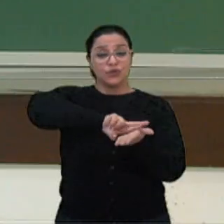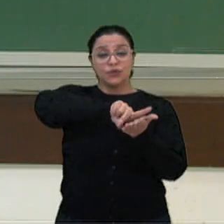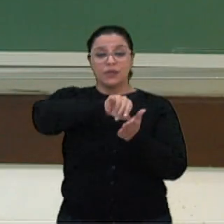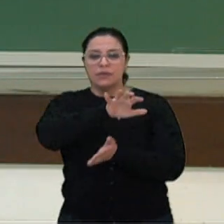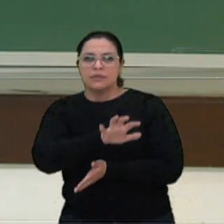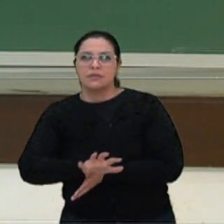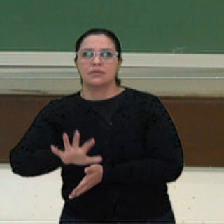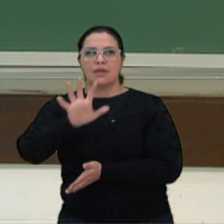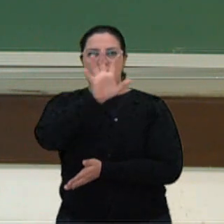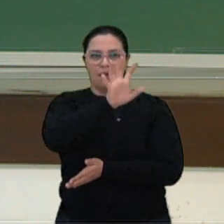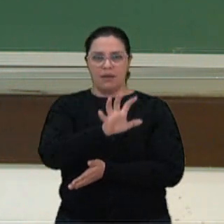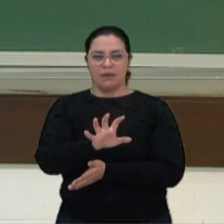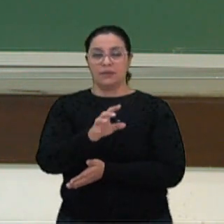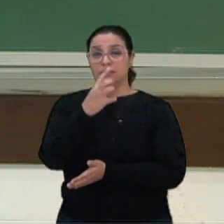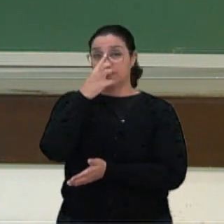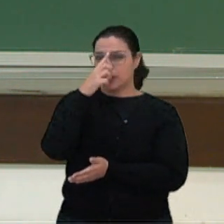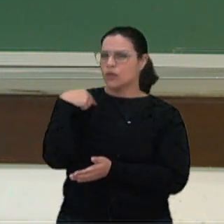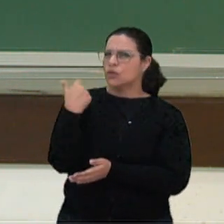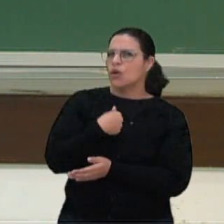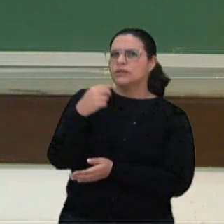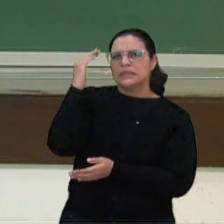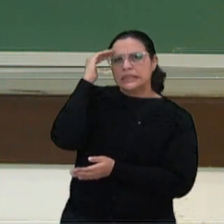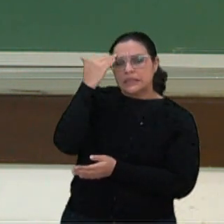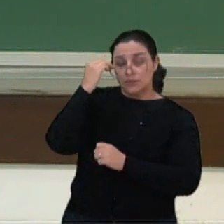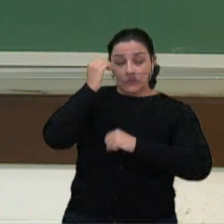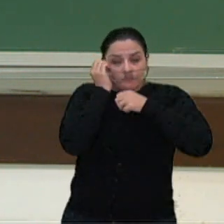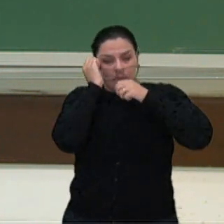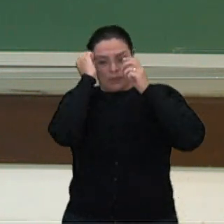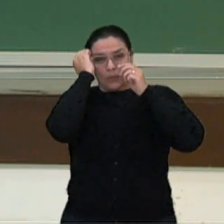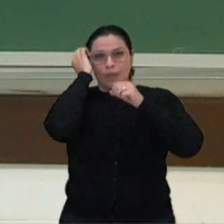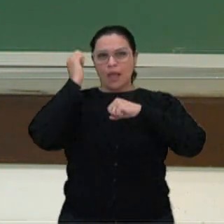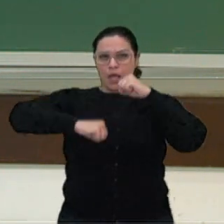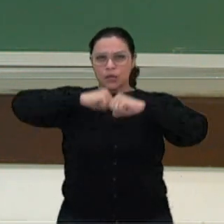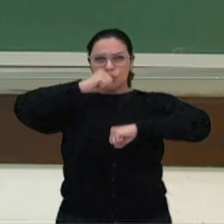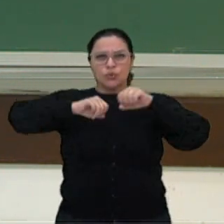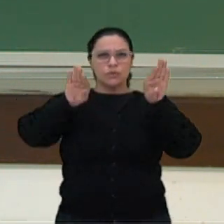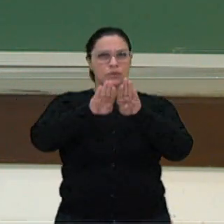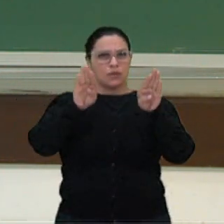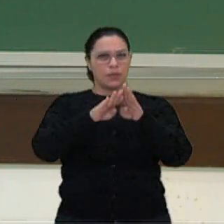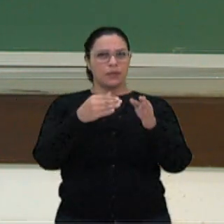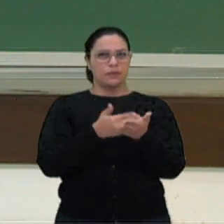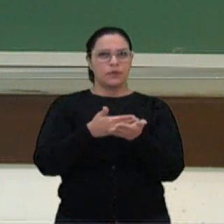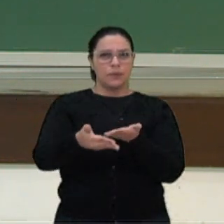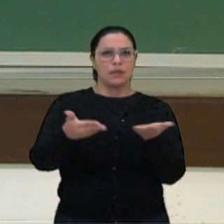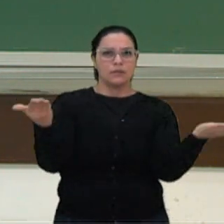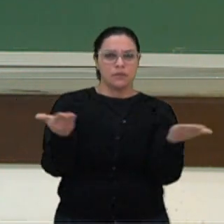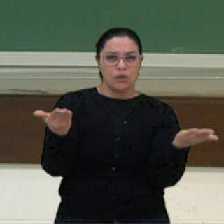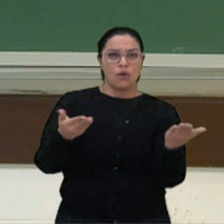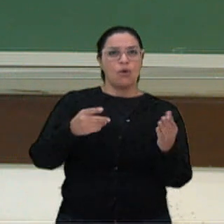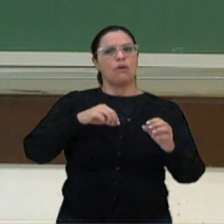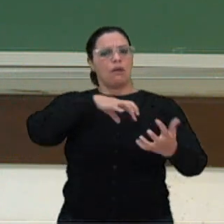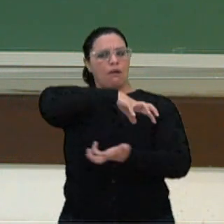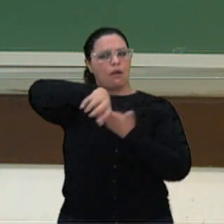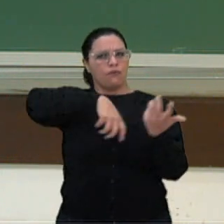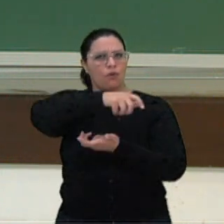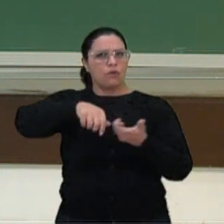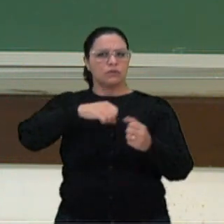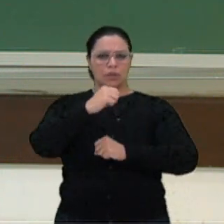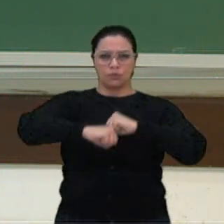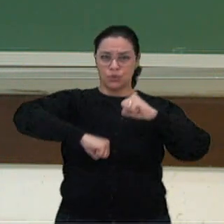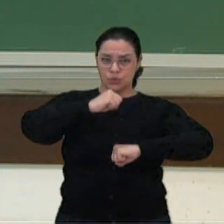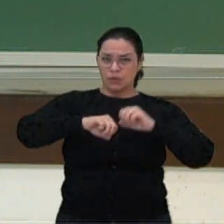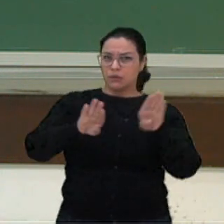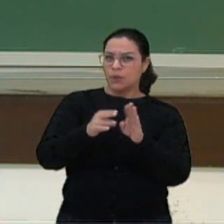regiões. Então, nós vimos que o processo de industrialização, desde a primeira Revolução Industrial, ele vai inserindo